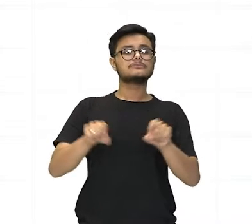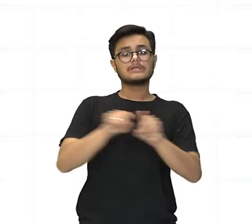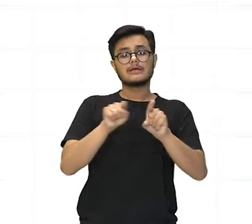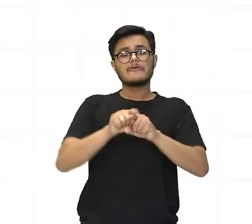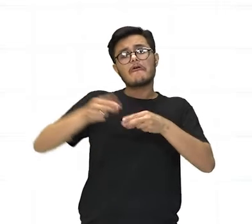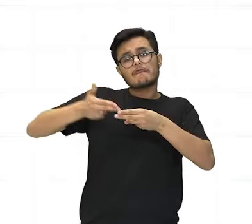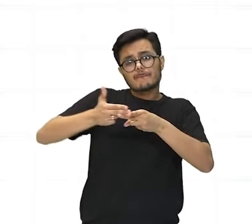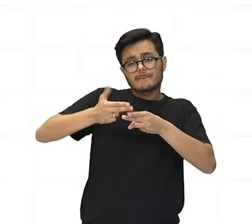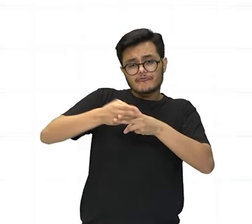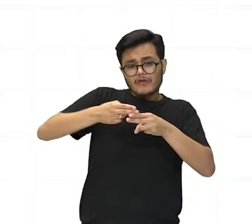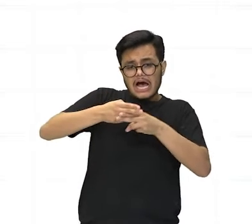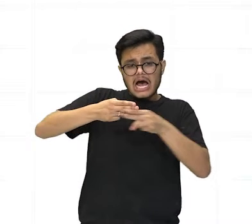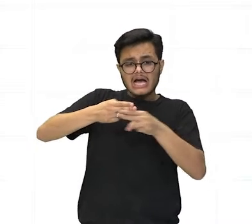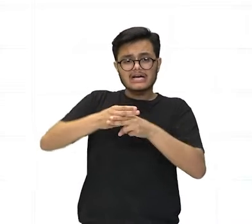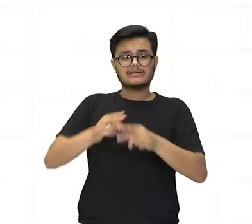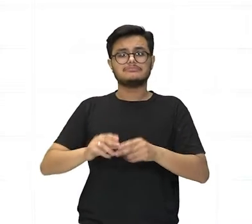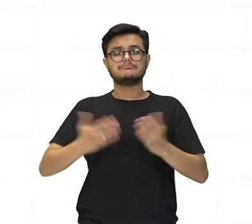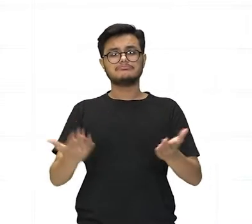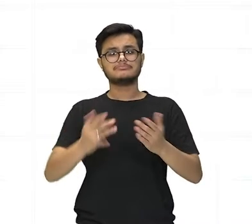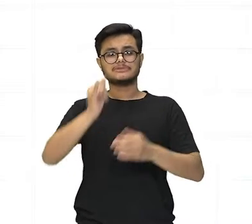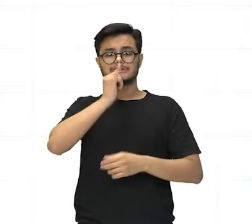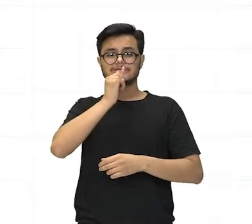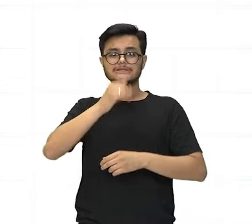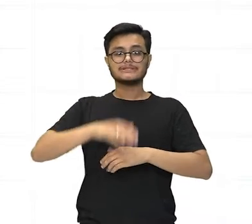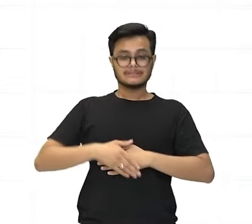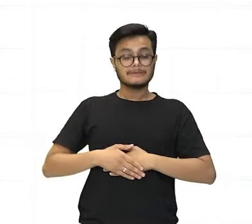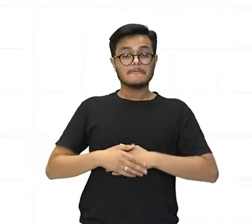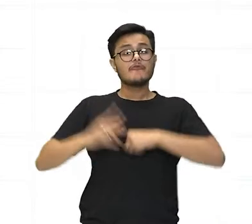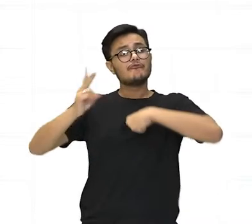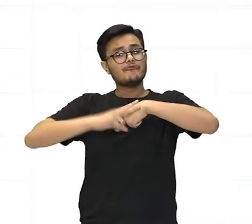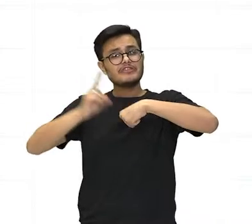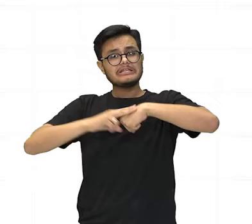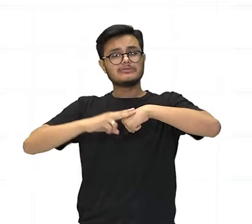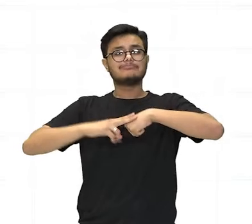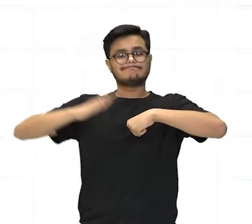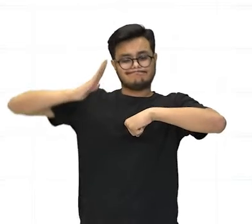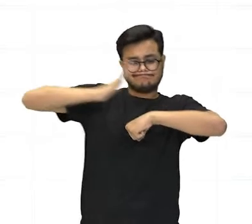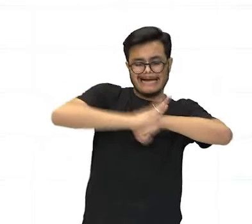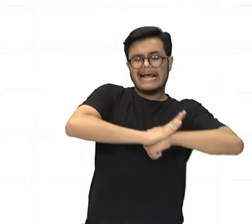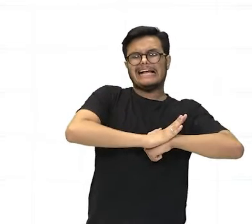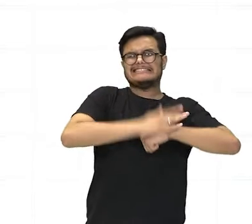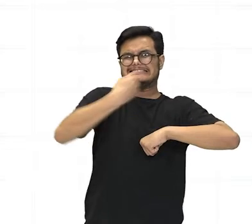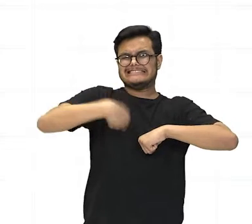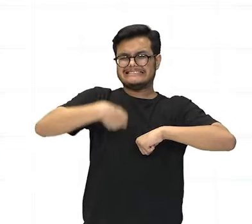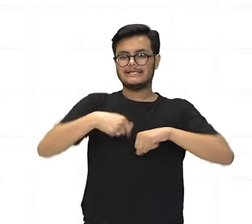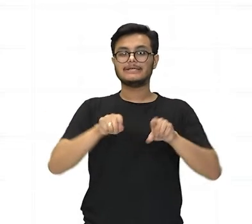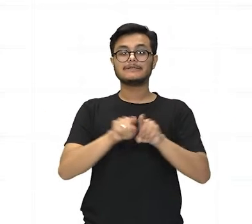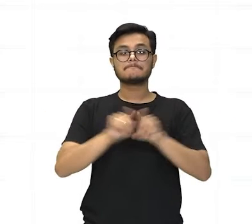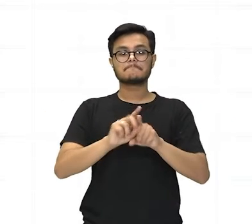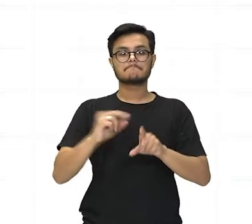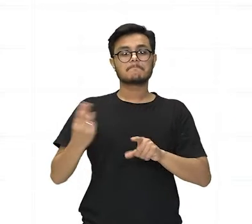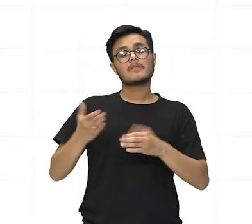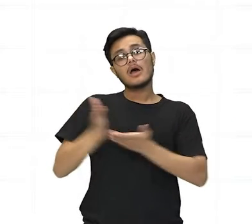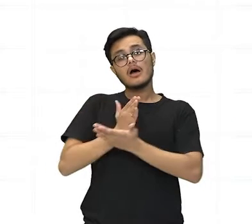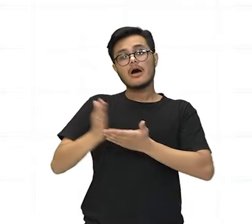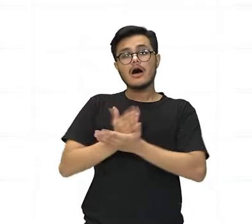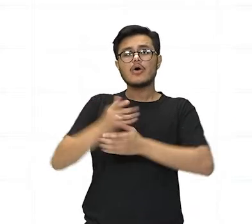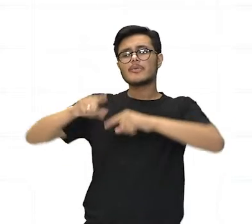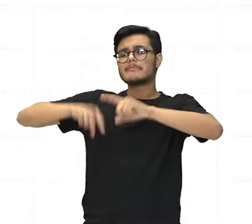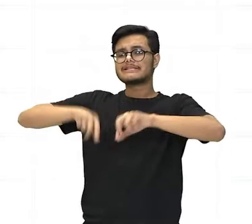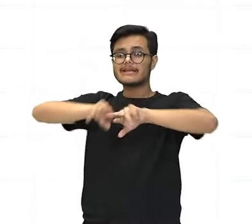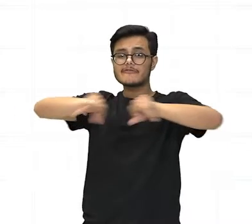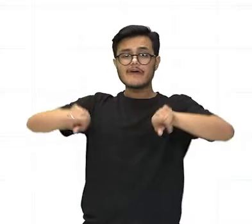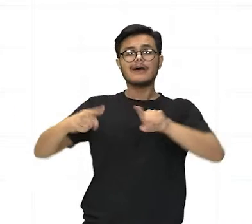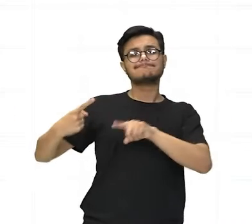por uma faca de cozinha, pisando ou tocando um caco de vidro ou esbarrando em objetos